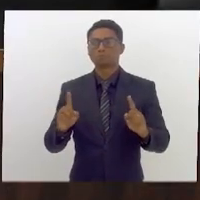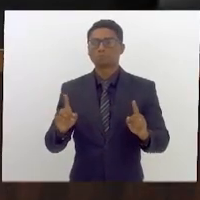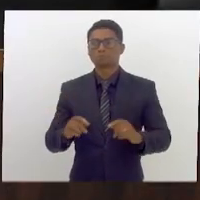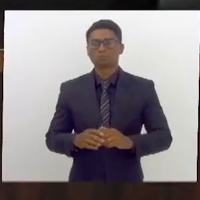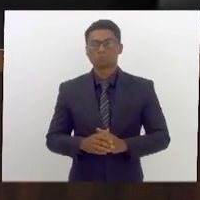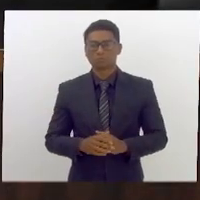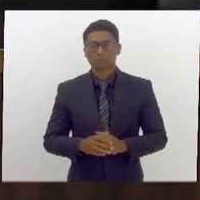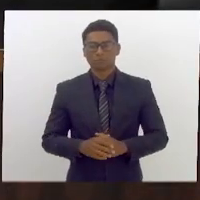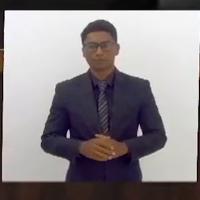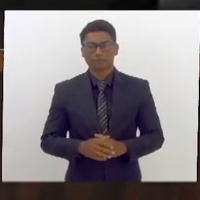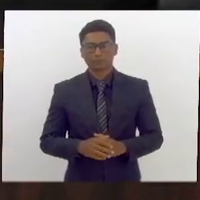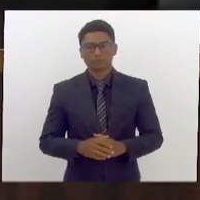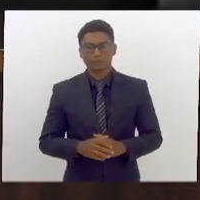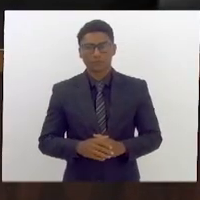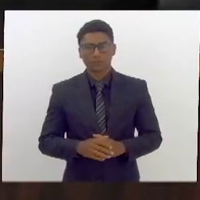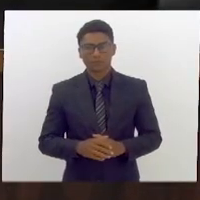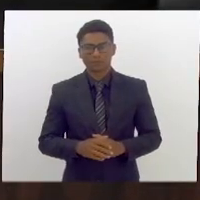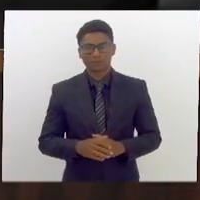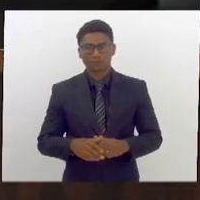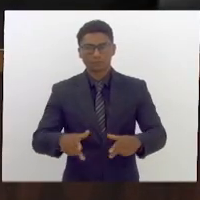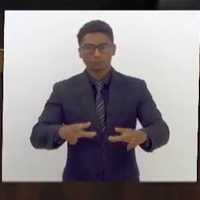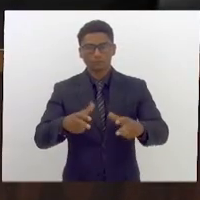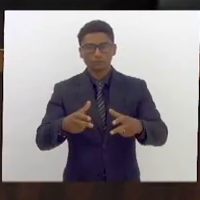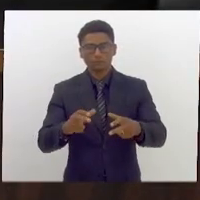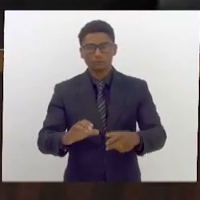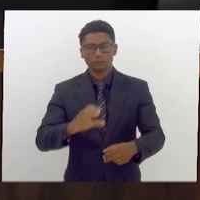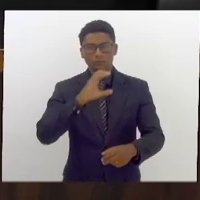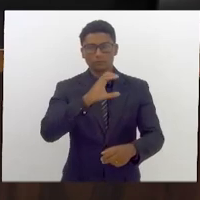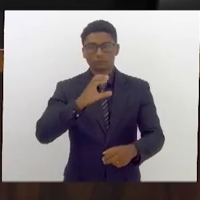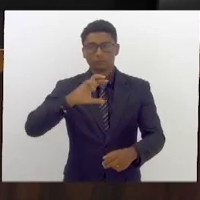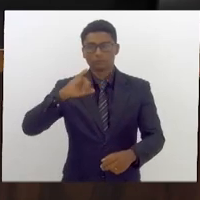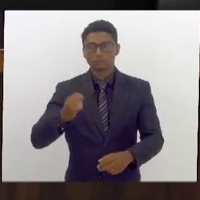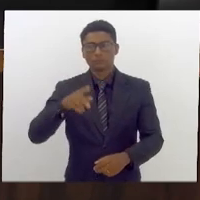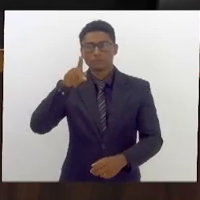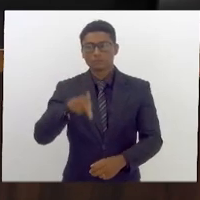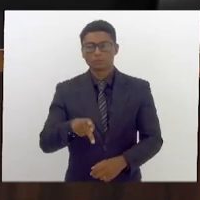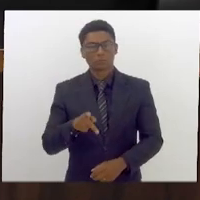que pareça, a CCJ está sem presidente.